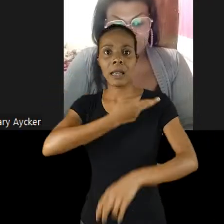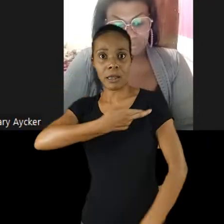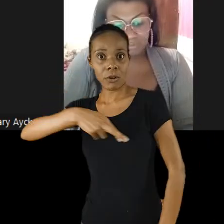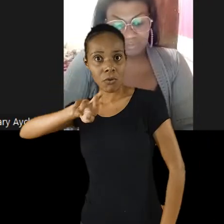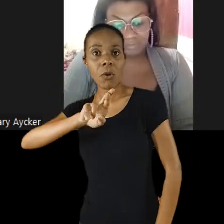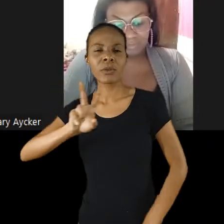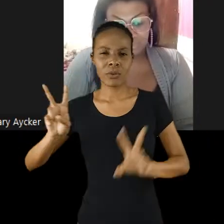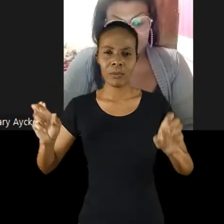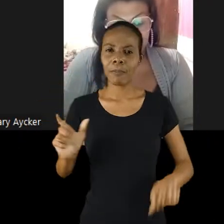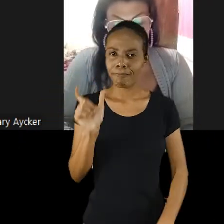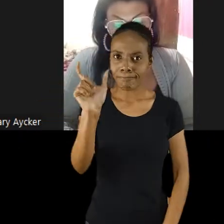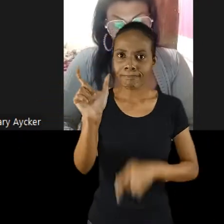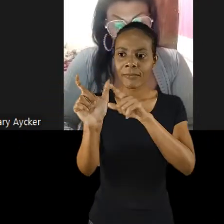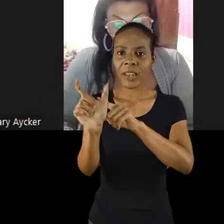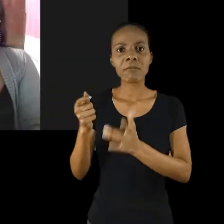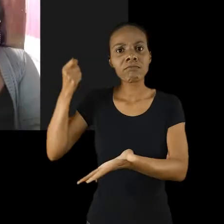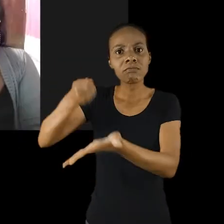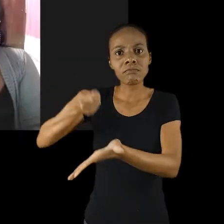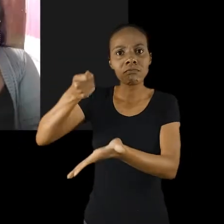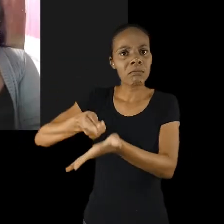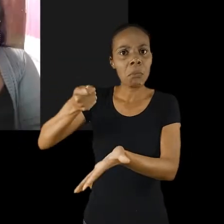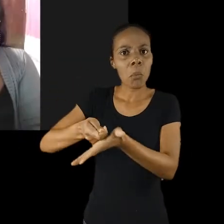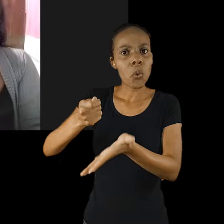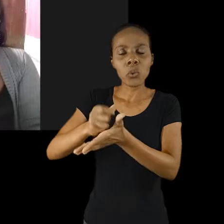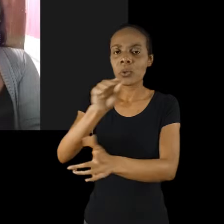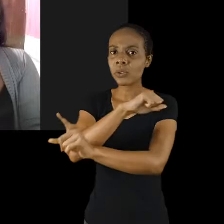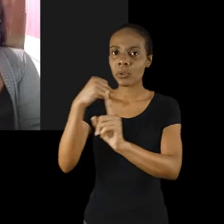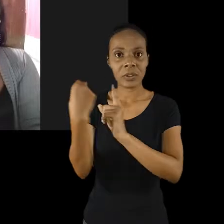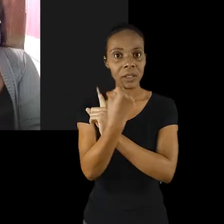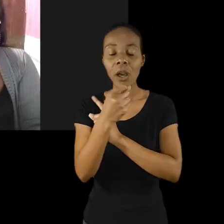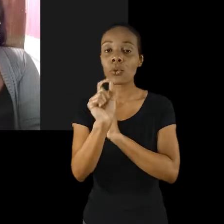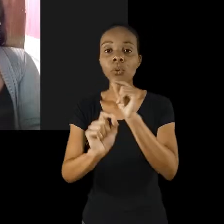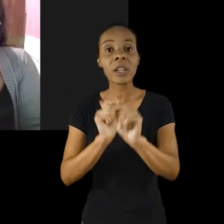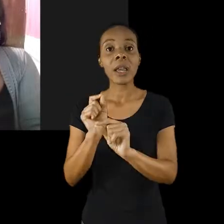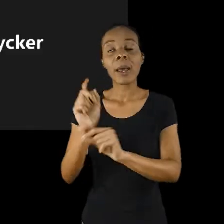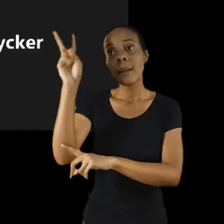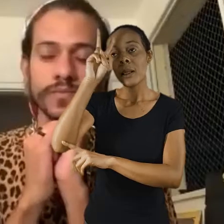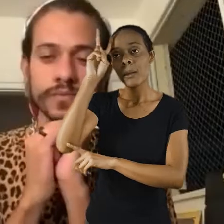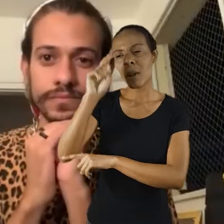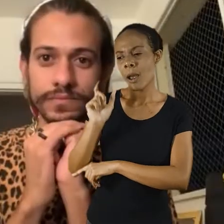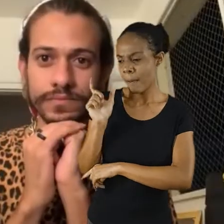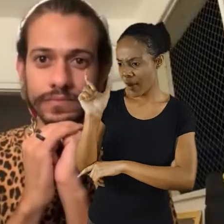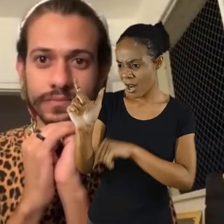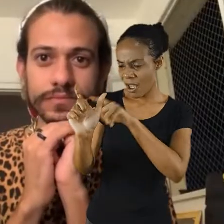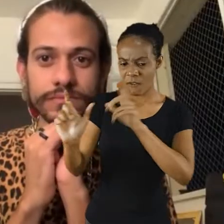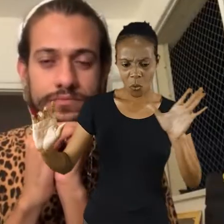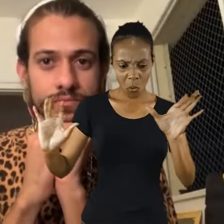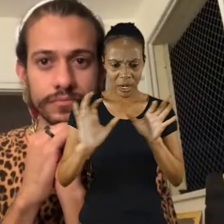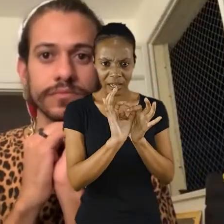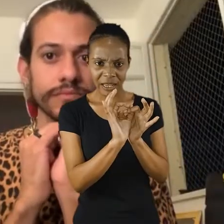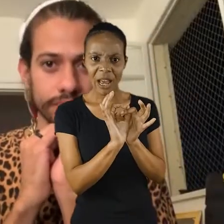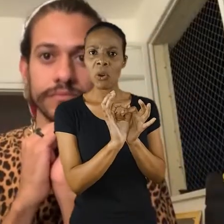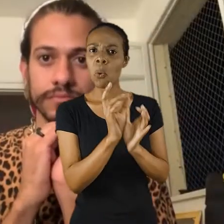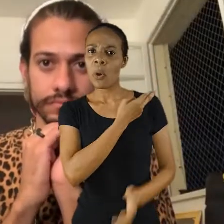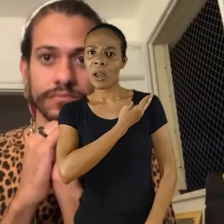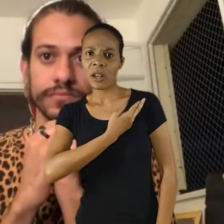tem foi imposto mesmo na sociedade a gente sempre lembrar da palavra e ligar algo ao cristianismo, né? E